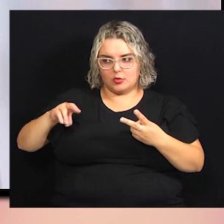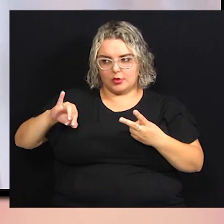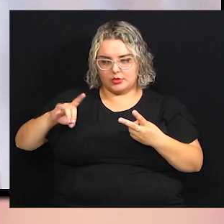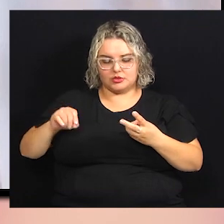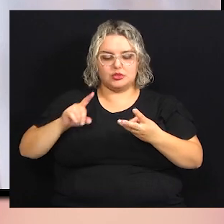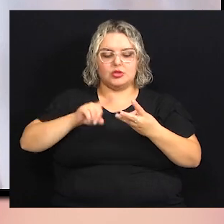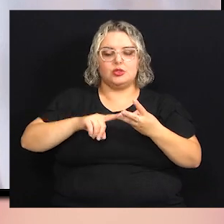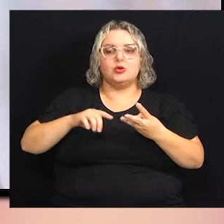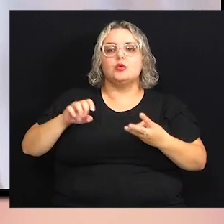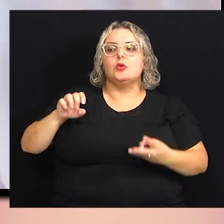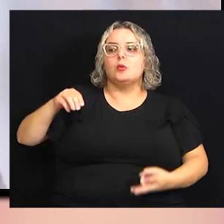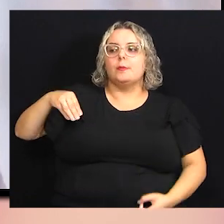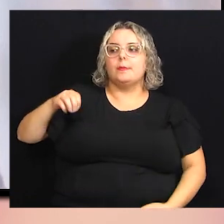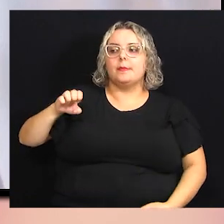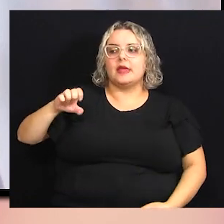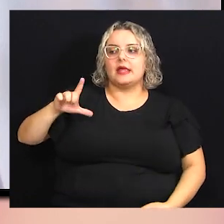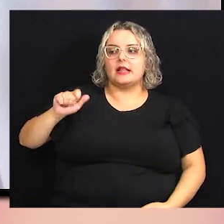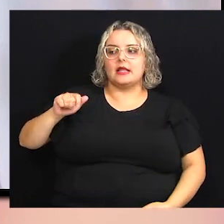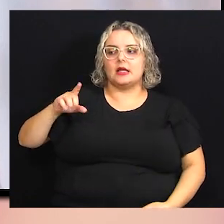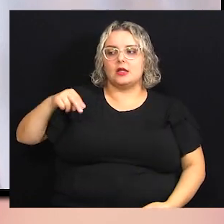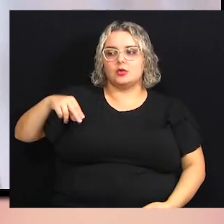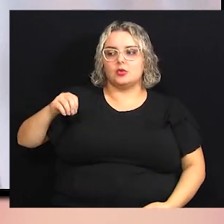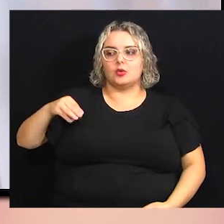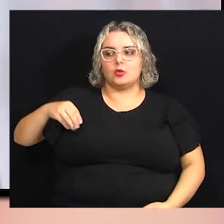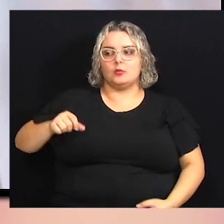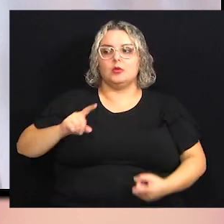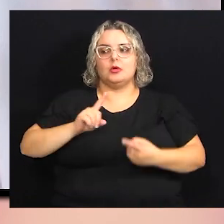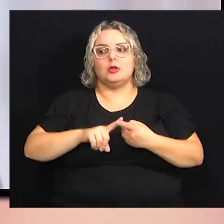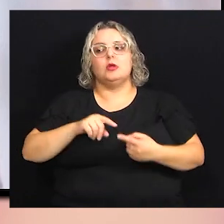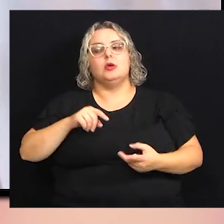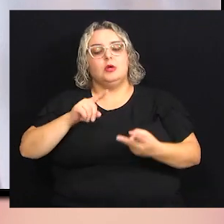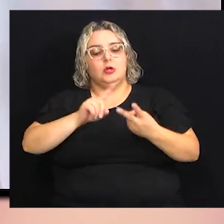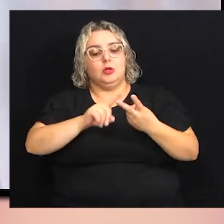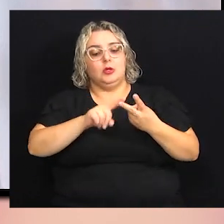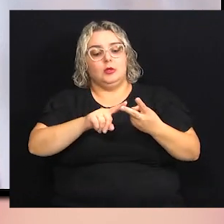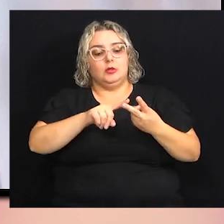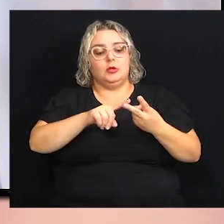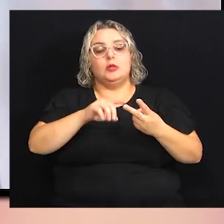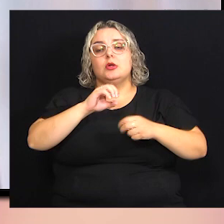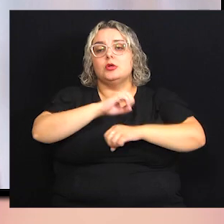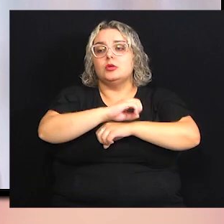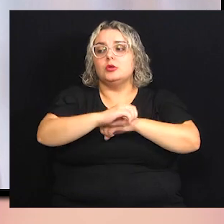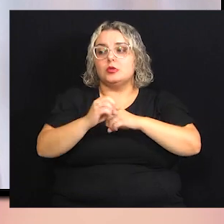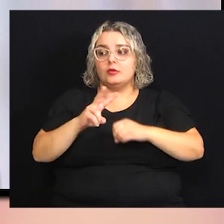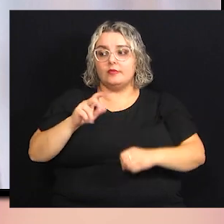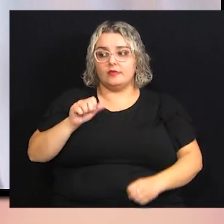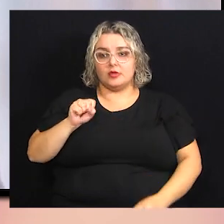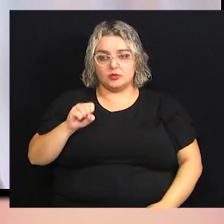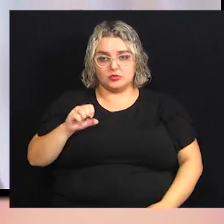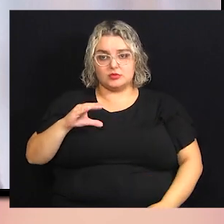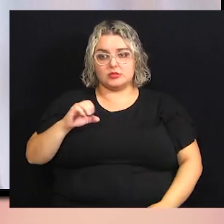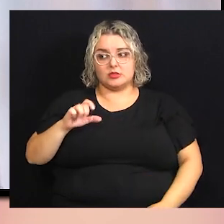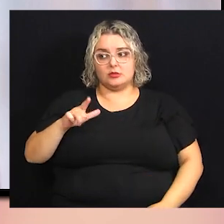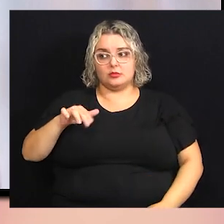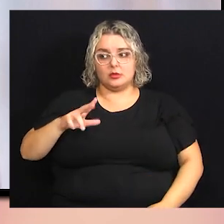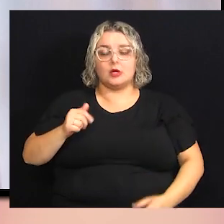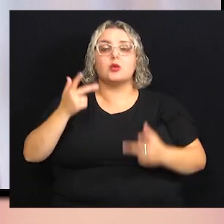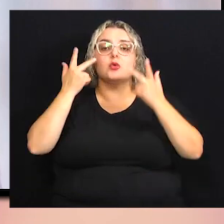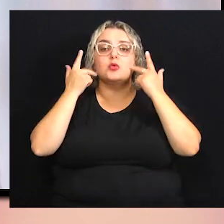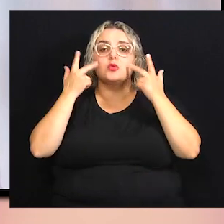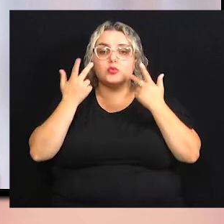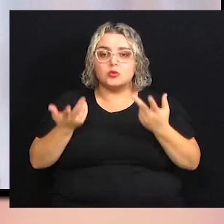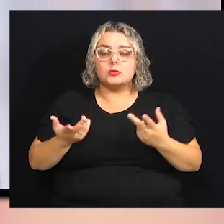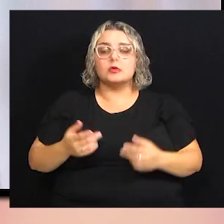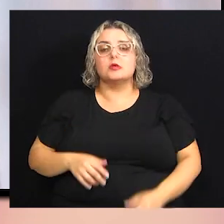melanoma. Elas são diferentes, né? Então, geralmente, o carcinoma epidermoide e o basocelular, que são os mais comuns, eles